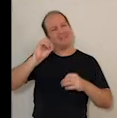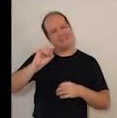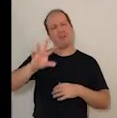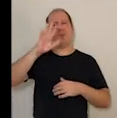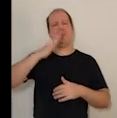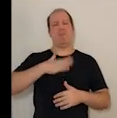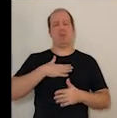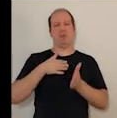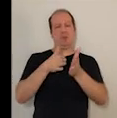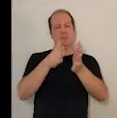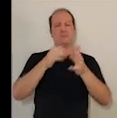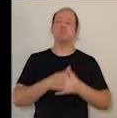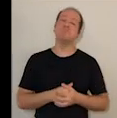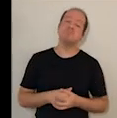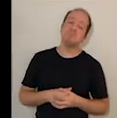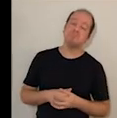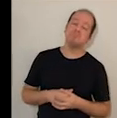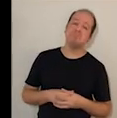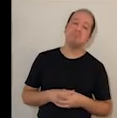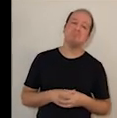caminho. Pode para o diabo, se te agradar.